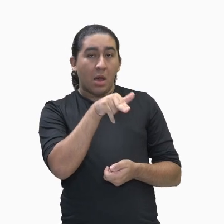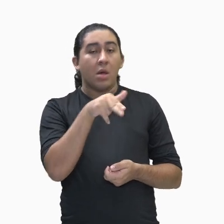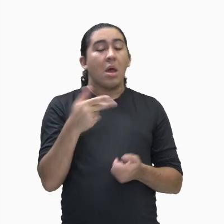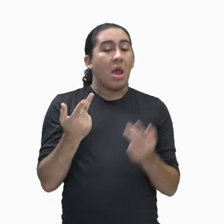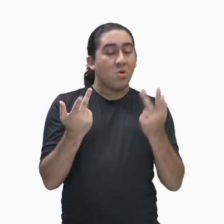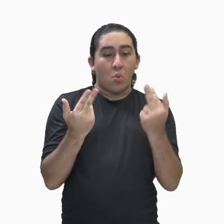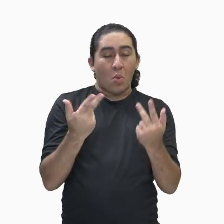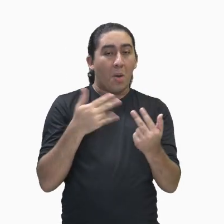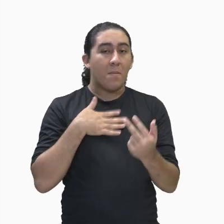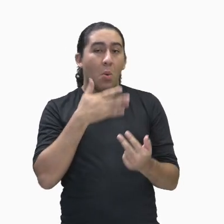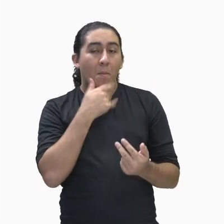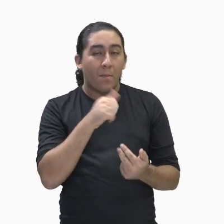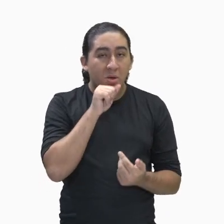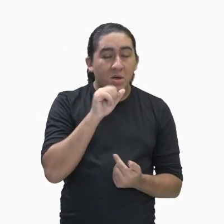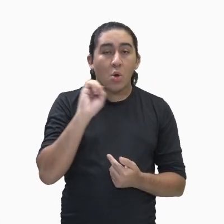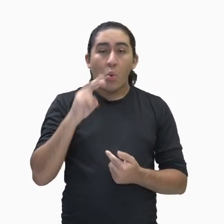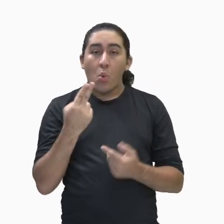stepson,